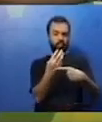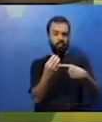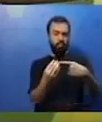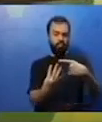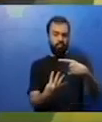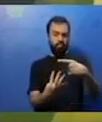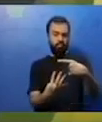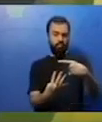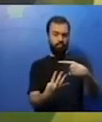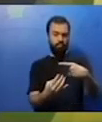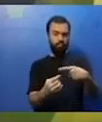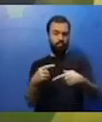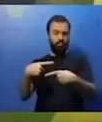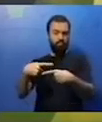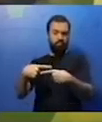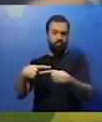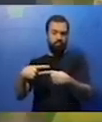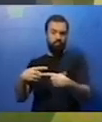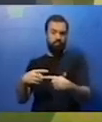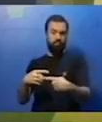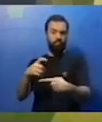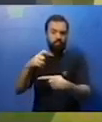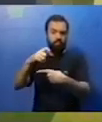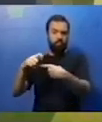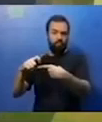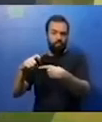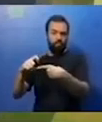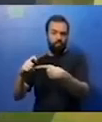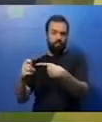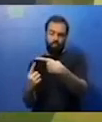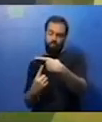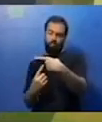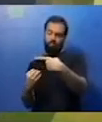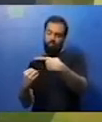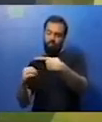fração com o 100 de denominador.